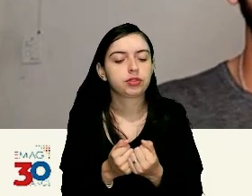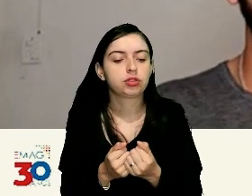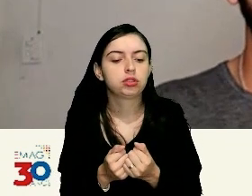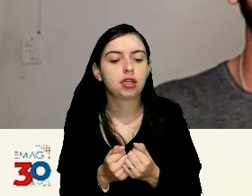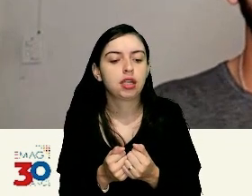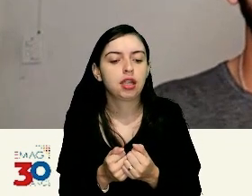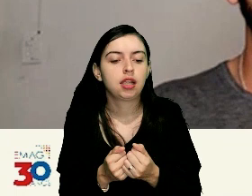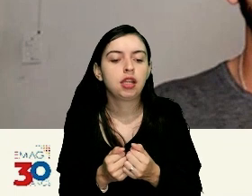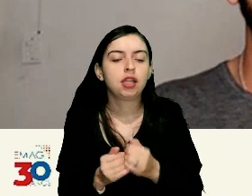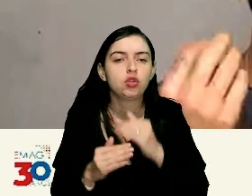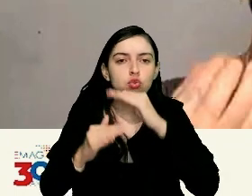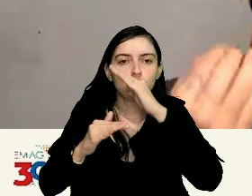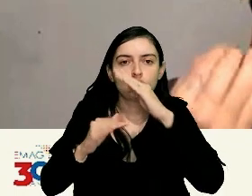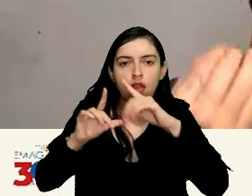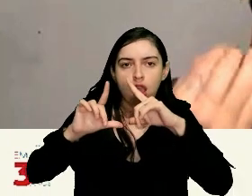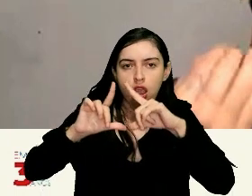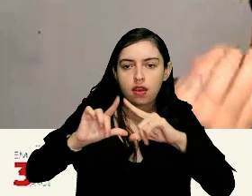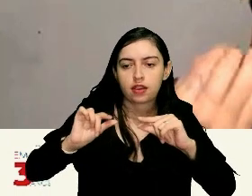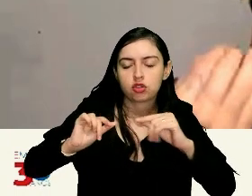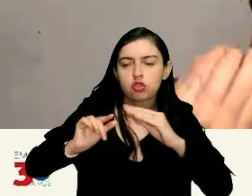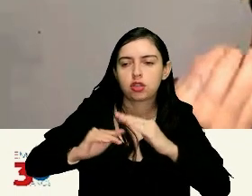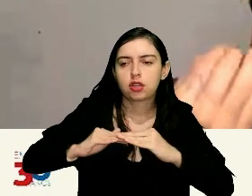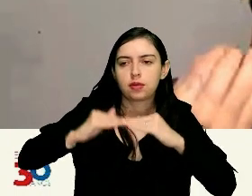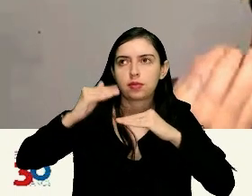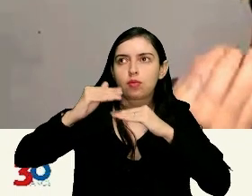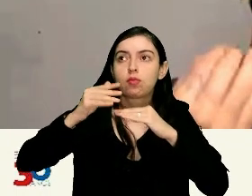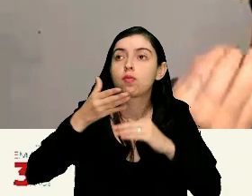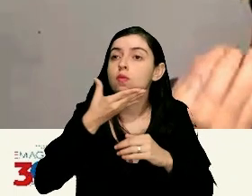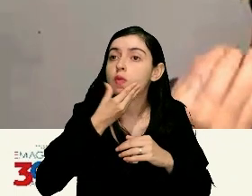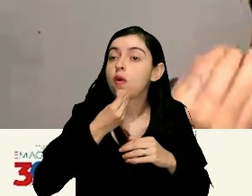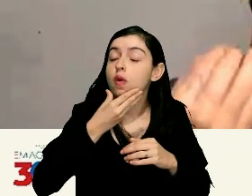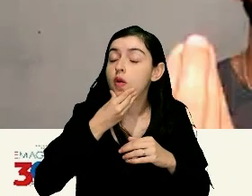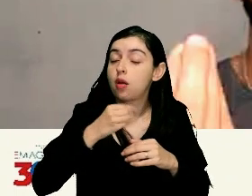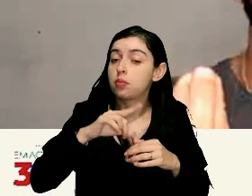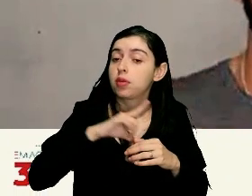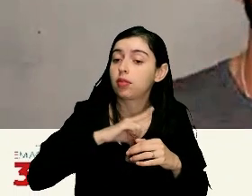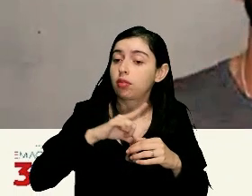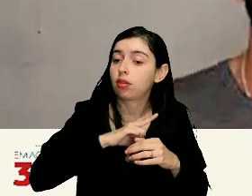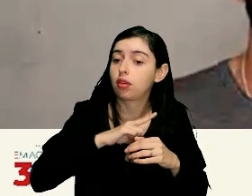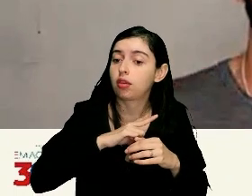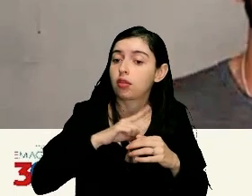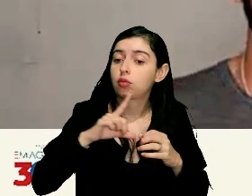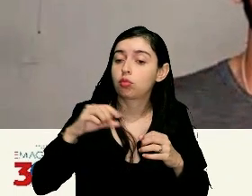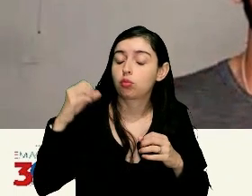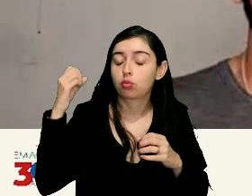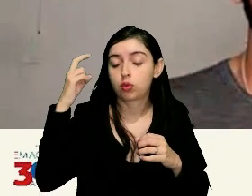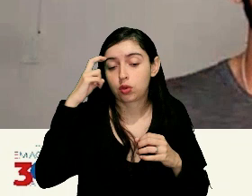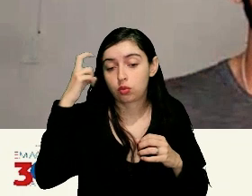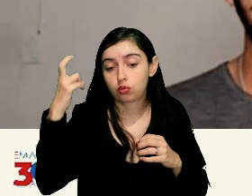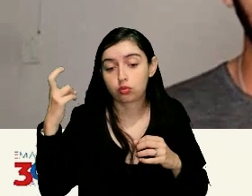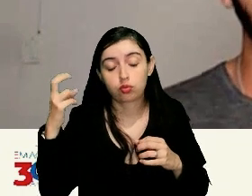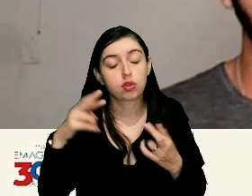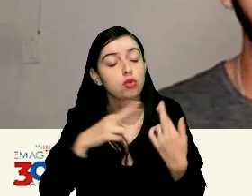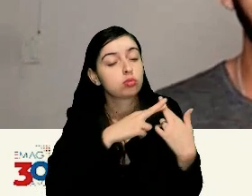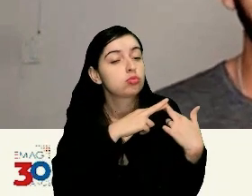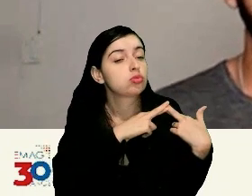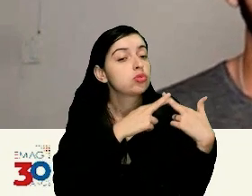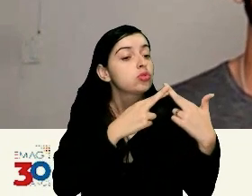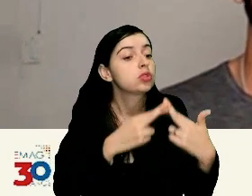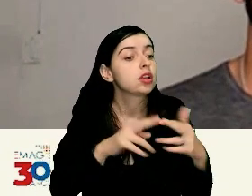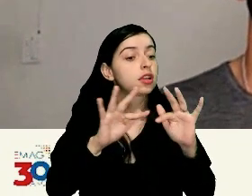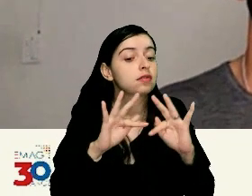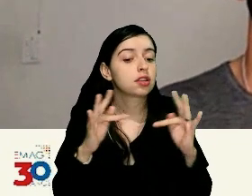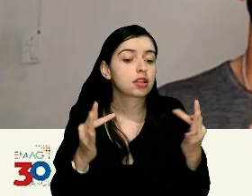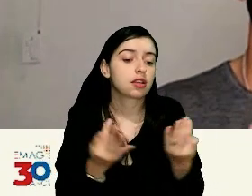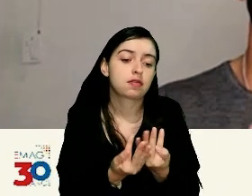de poder, onde existe um homem, né, dentro da nossa cultura, que é o chefe da família. E isso necessariamente já